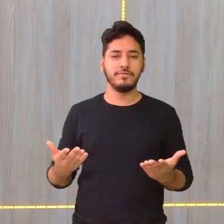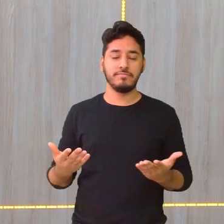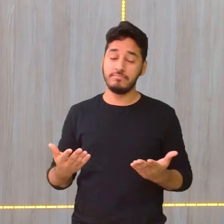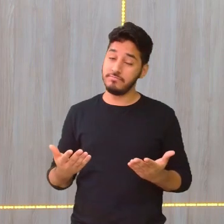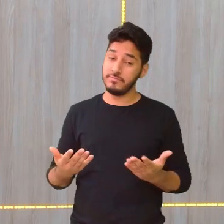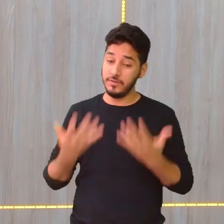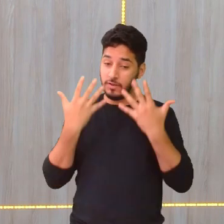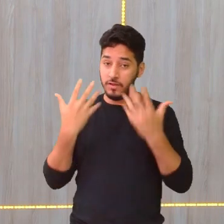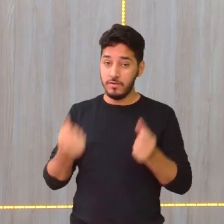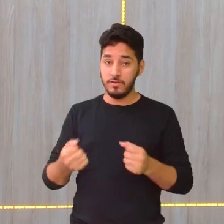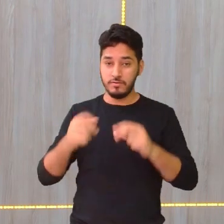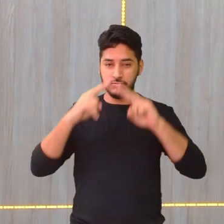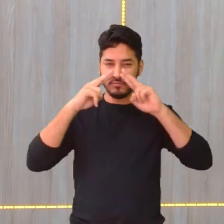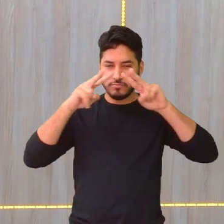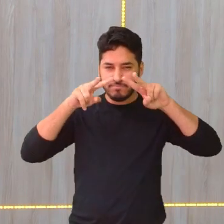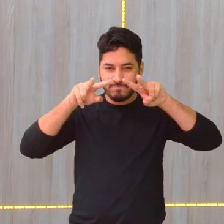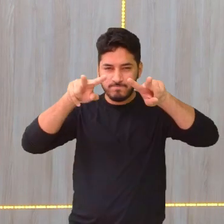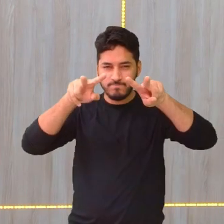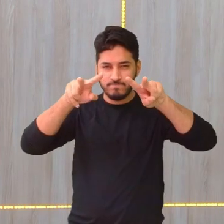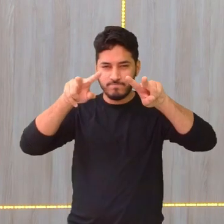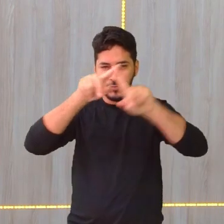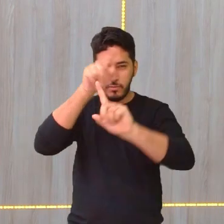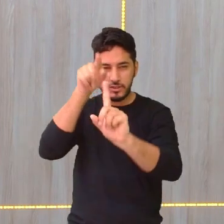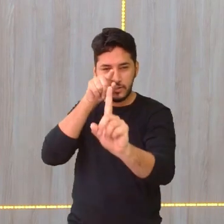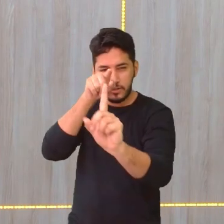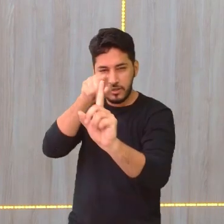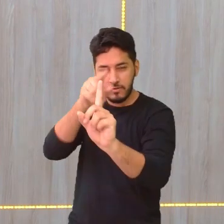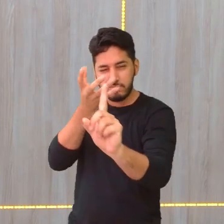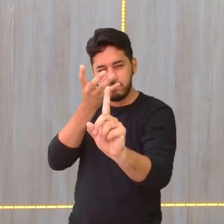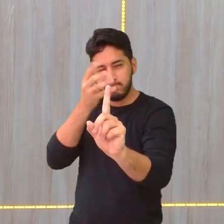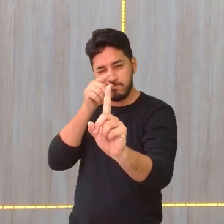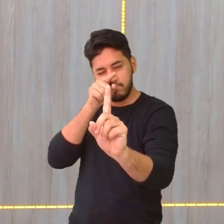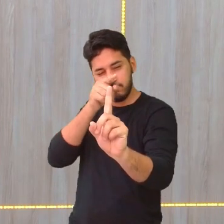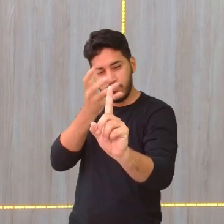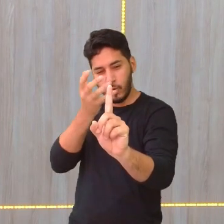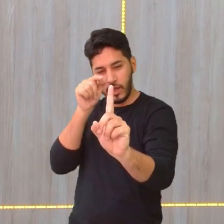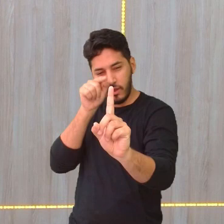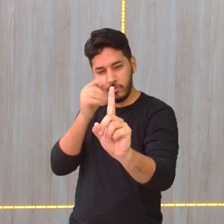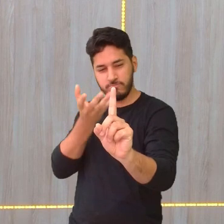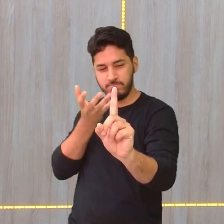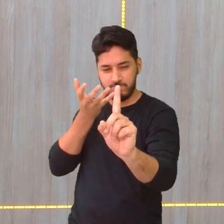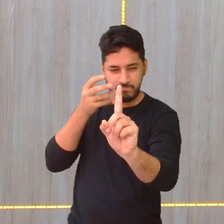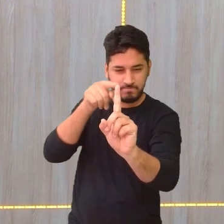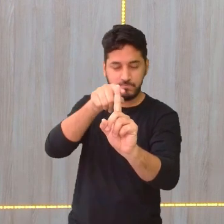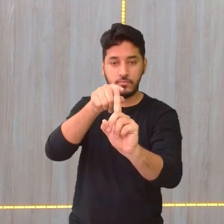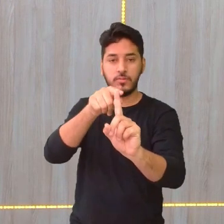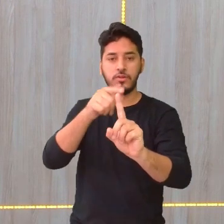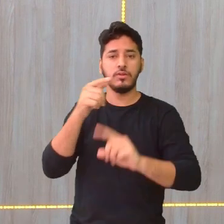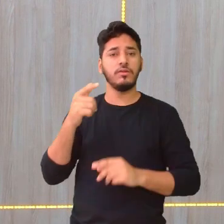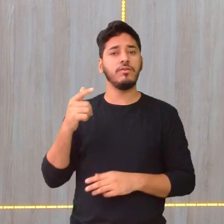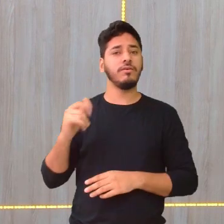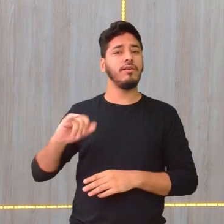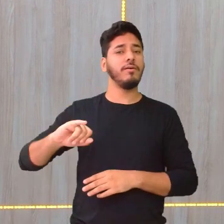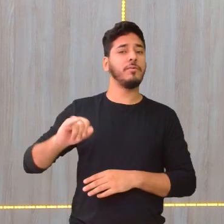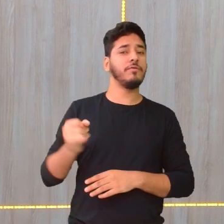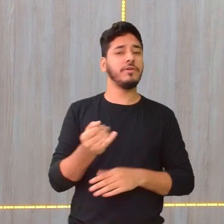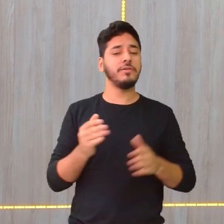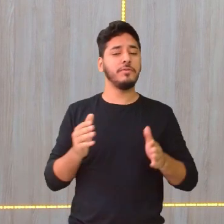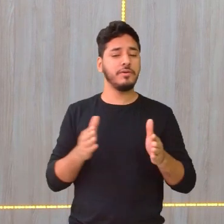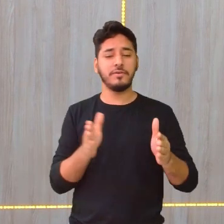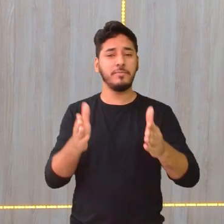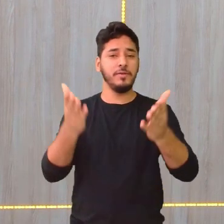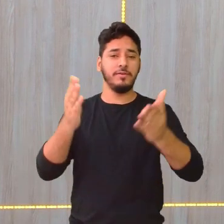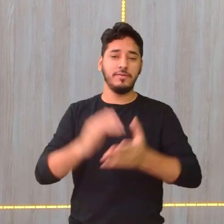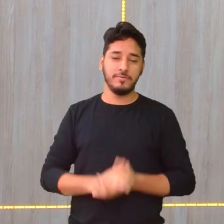sempre olhar para os nossos alvos, buscar os objetivos e aproveitar o caminho que está sendo trilhado, não é